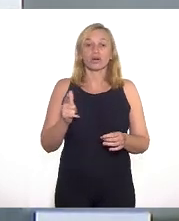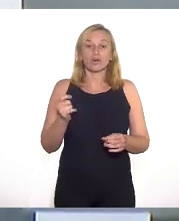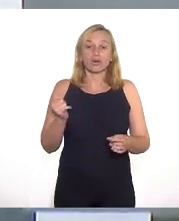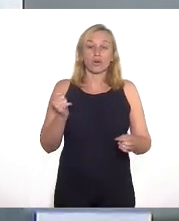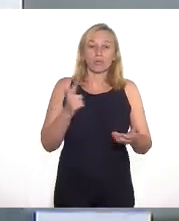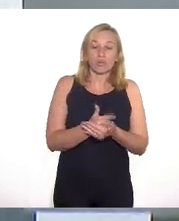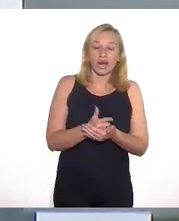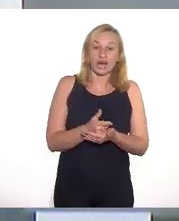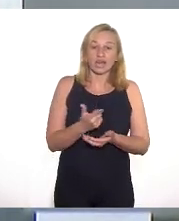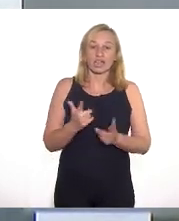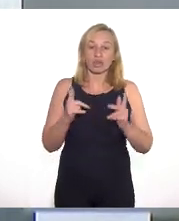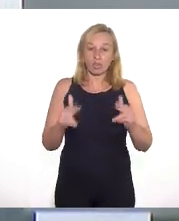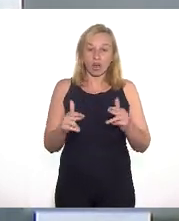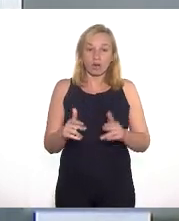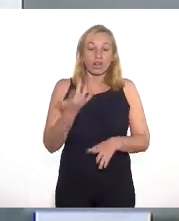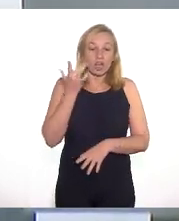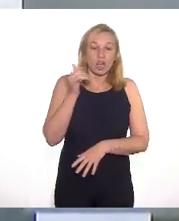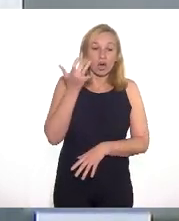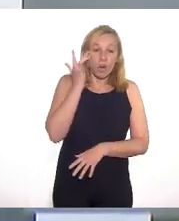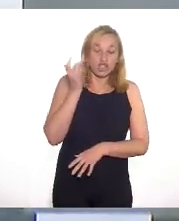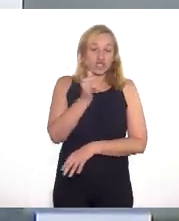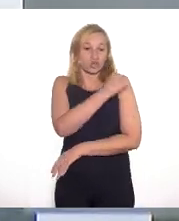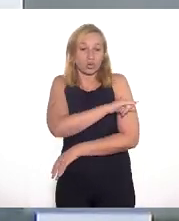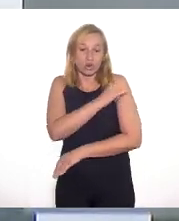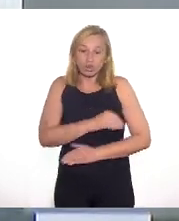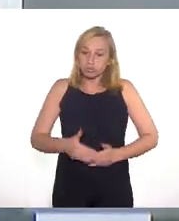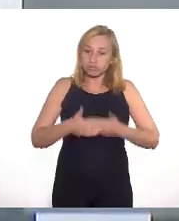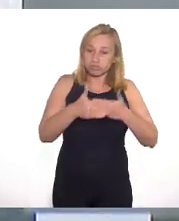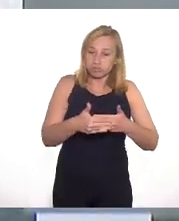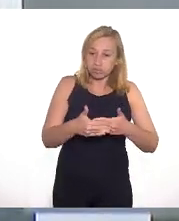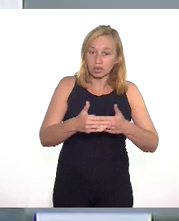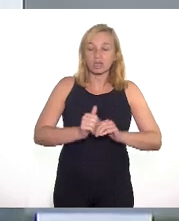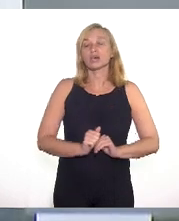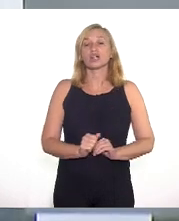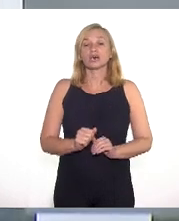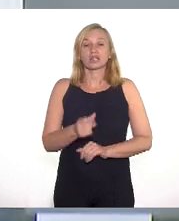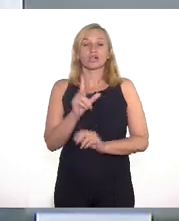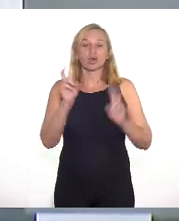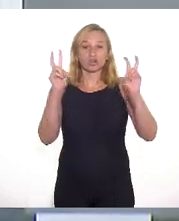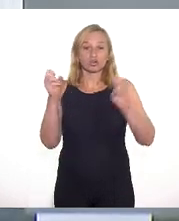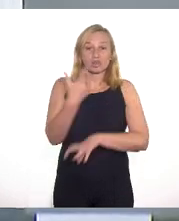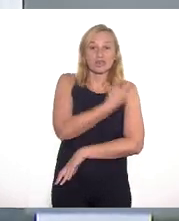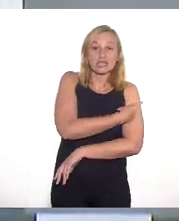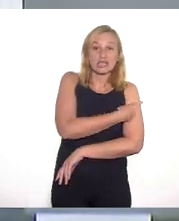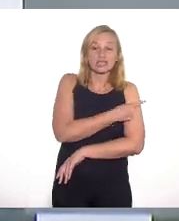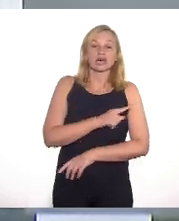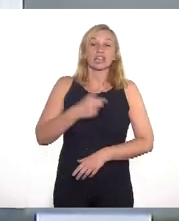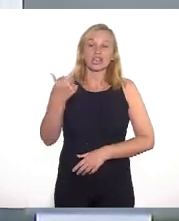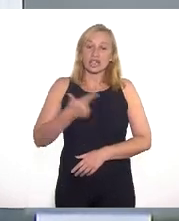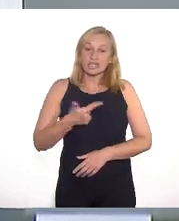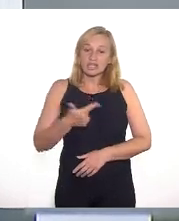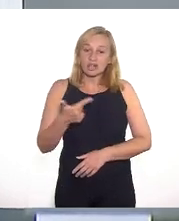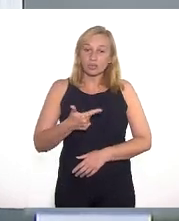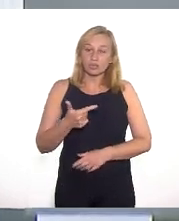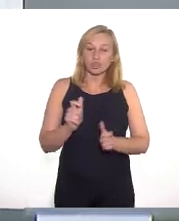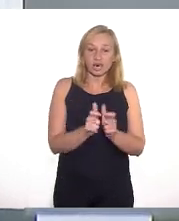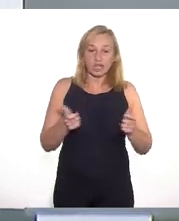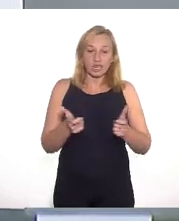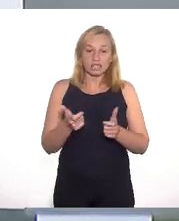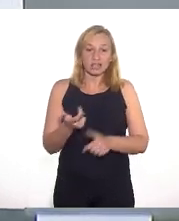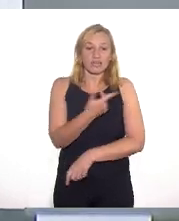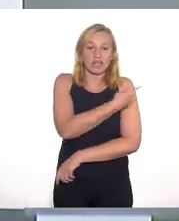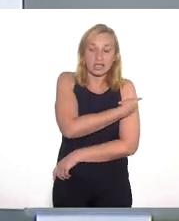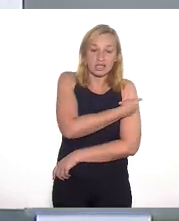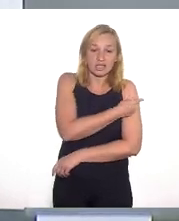acho que o Rio de Janeiro larga na frente na questão da vacina. E a segunda grande vacina é a